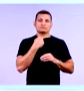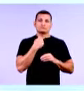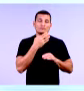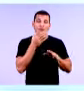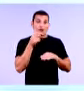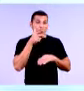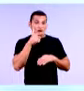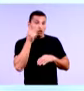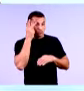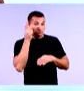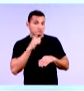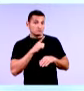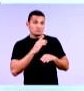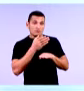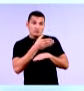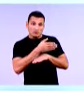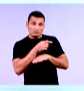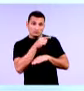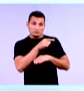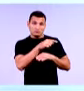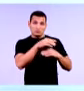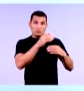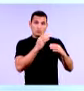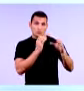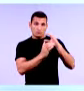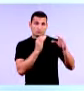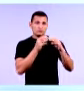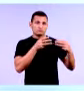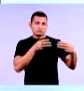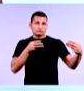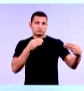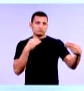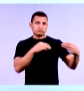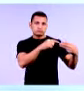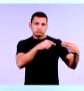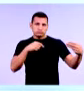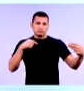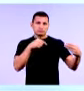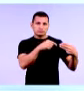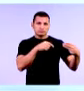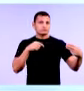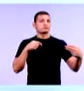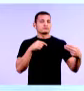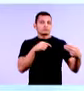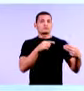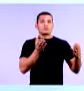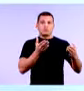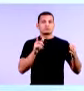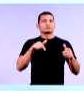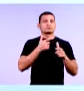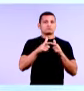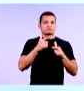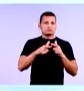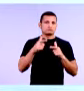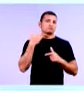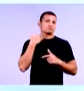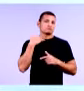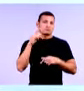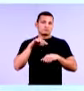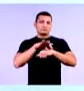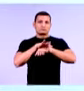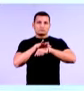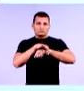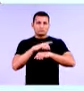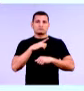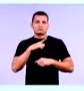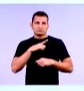esses dados, isso cria um problema muito sério, né? Que hoje é um dos maiores problemas dos bancos, é exatamente essa questão da segurança. Então,